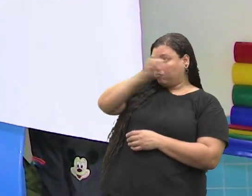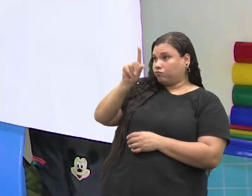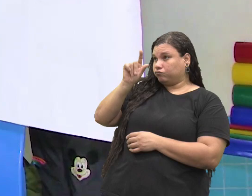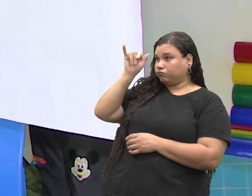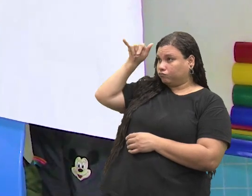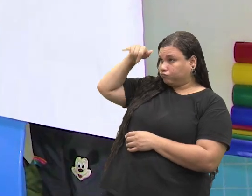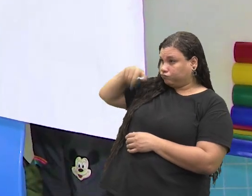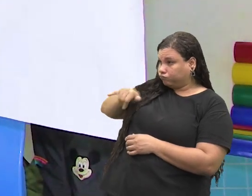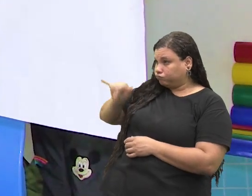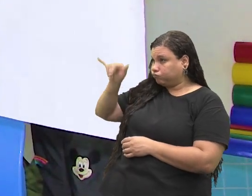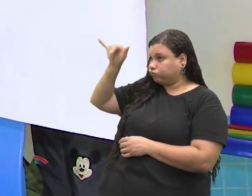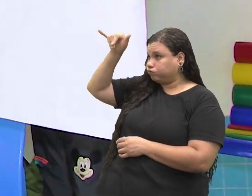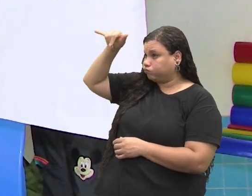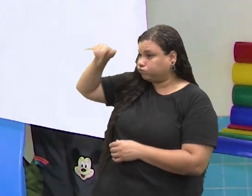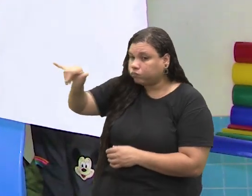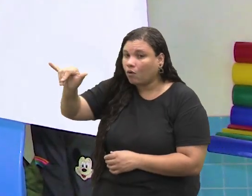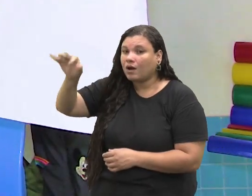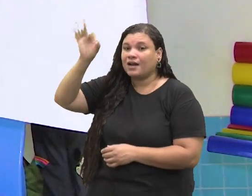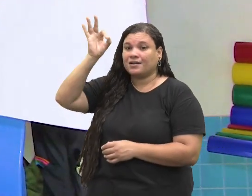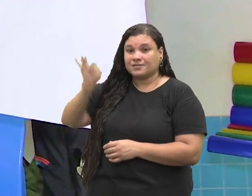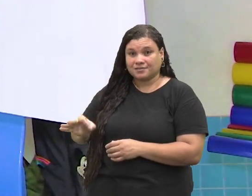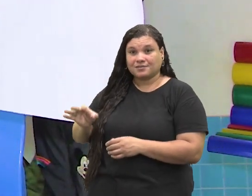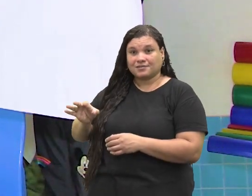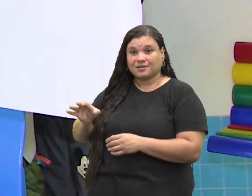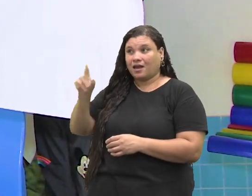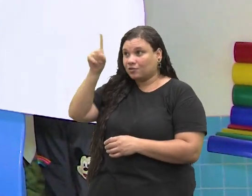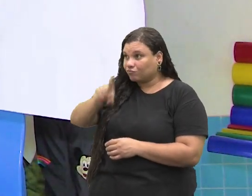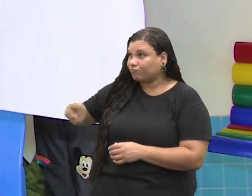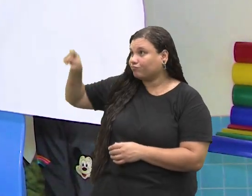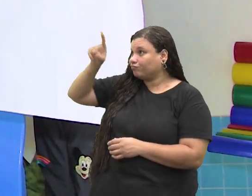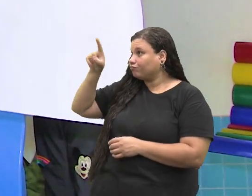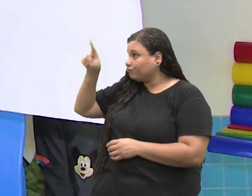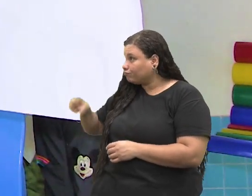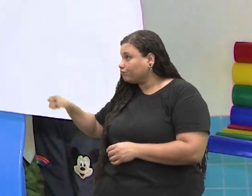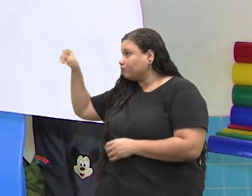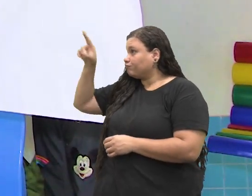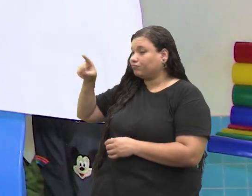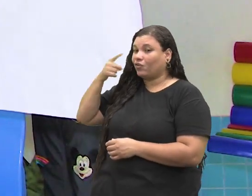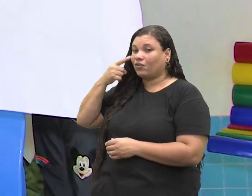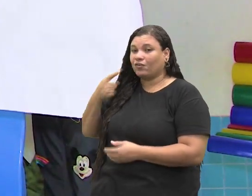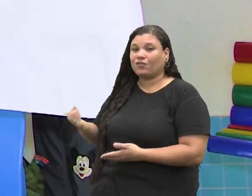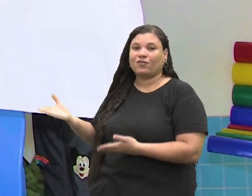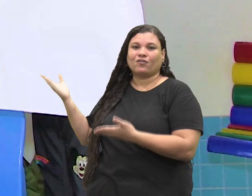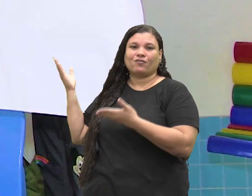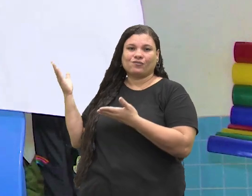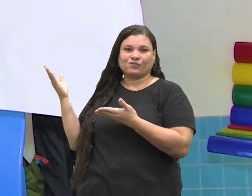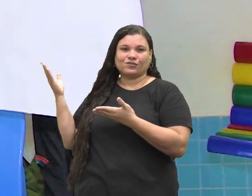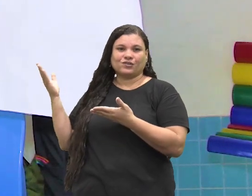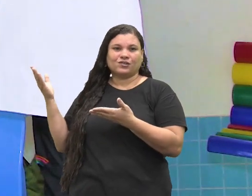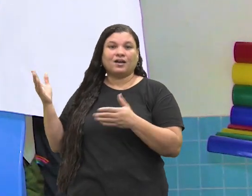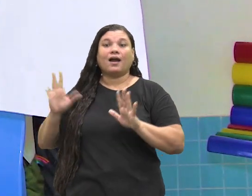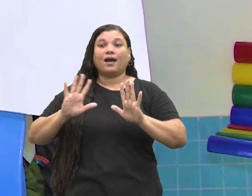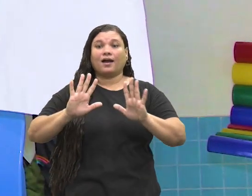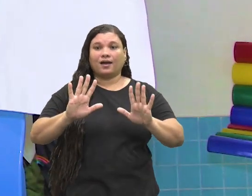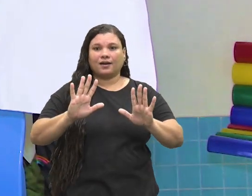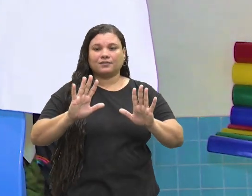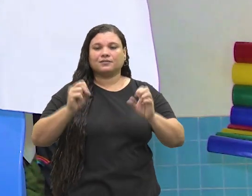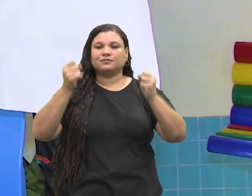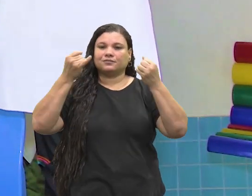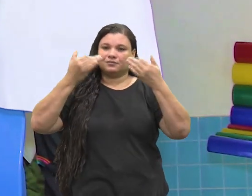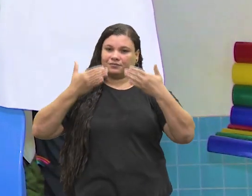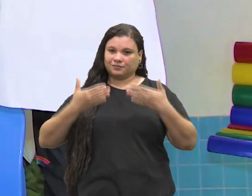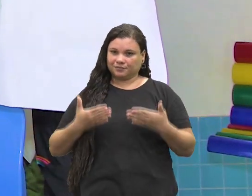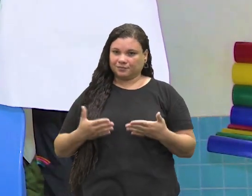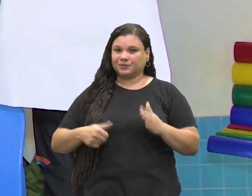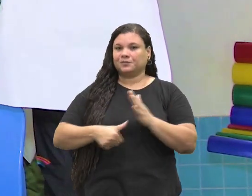Cuidado, quem pra não me acertar, será, viu? Theo? Vamos lá, espera aí. Ah, eu vou explicar para o pessoal de casa